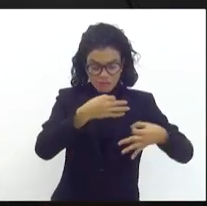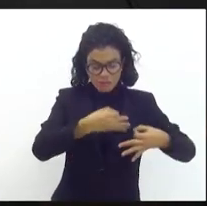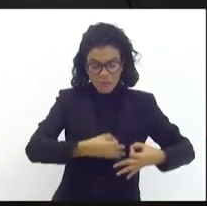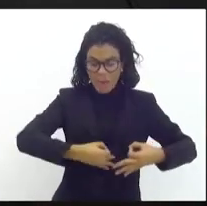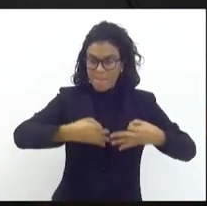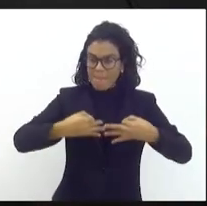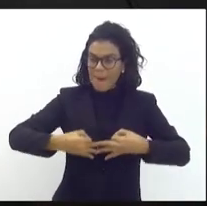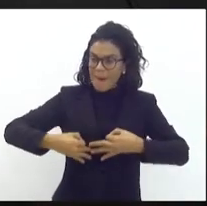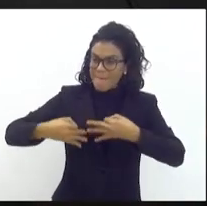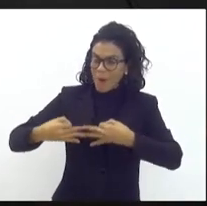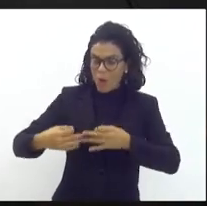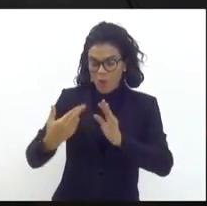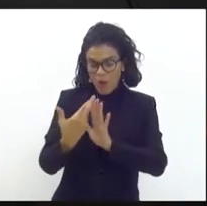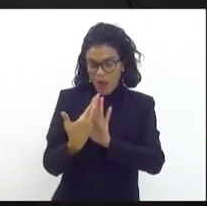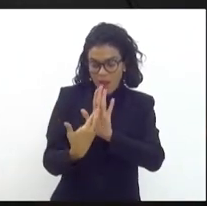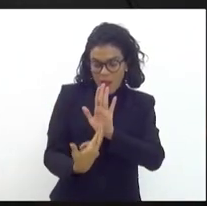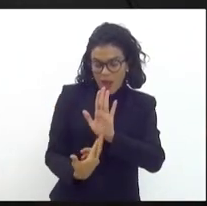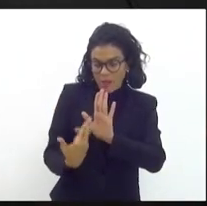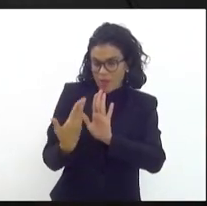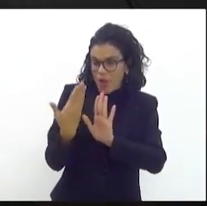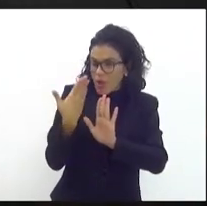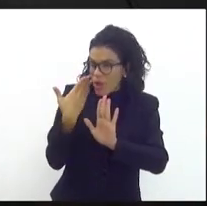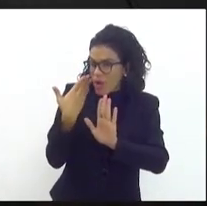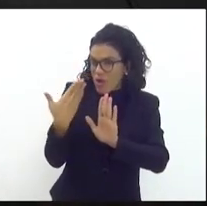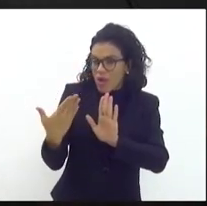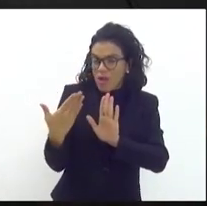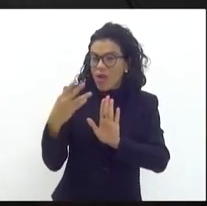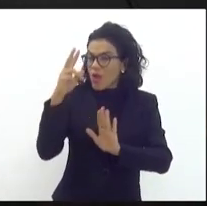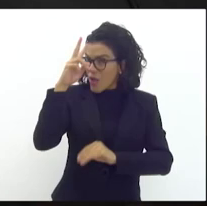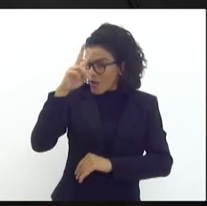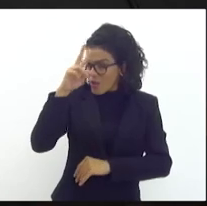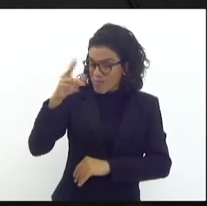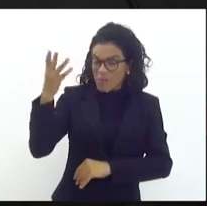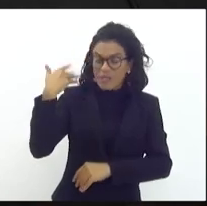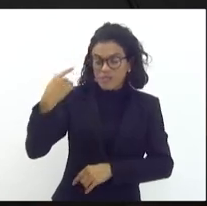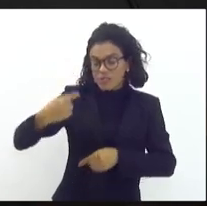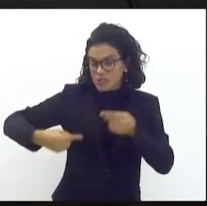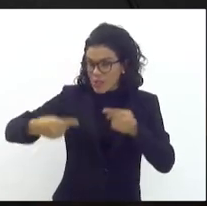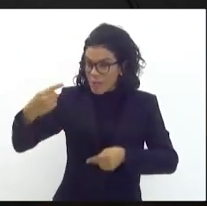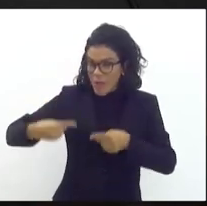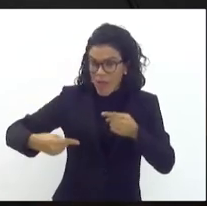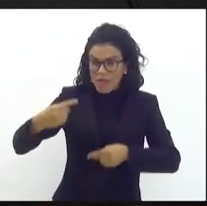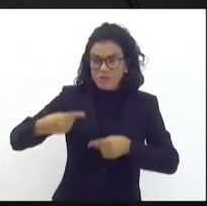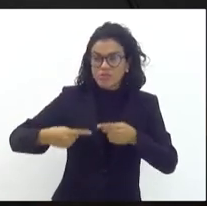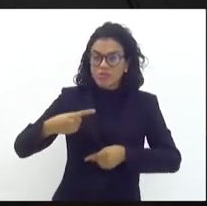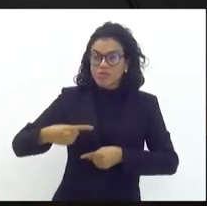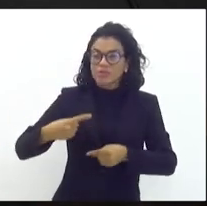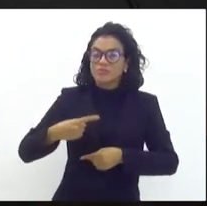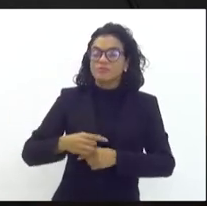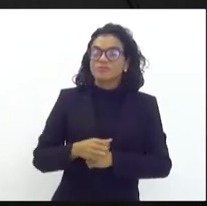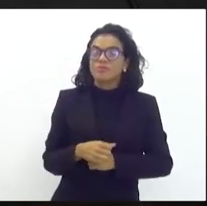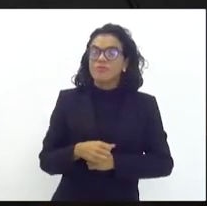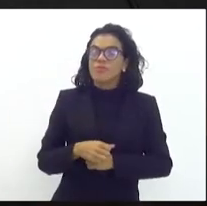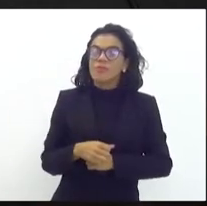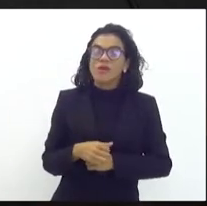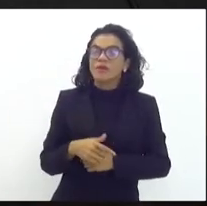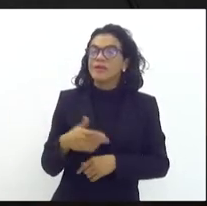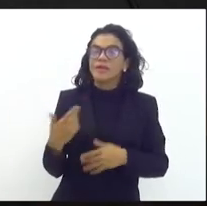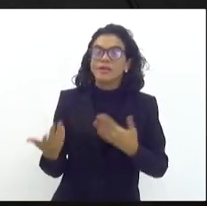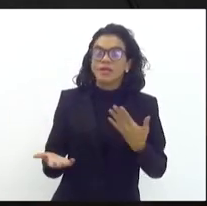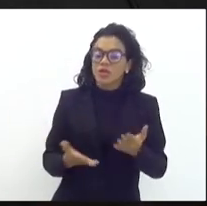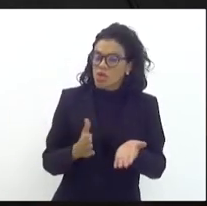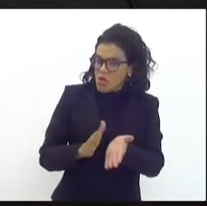feito com relatório apresentando Eu lembro que a gente fazia debate eu participei com debate com o presidente Lula e